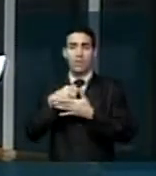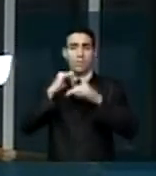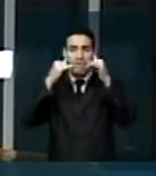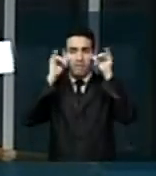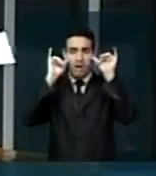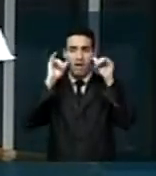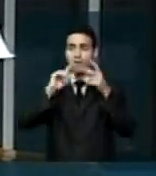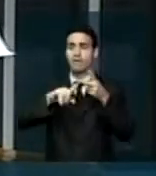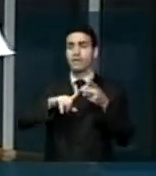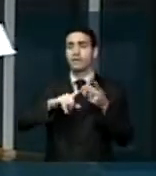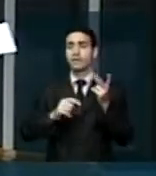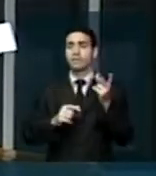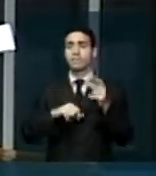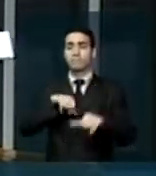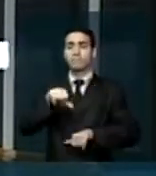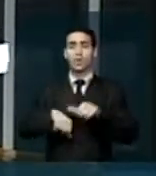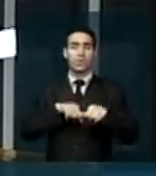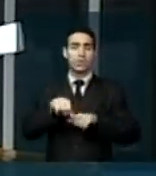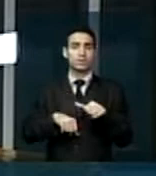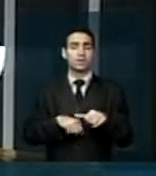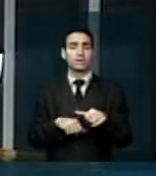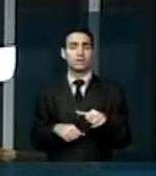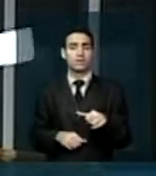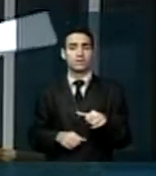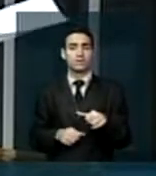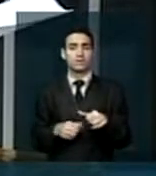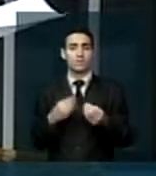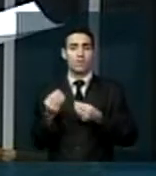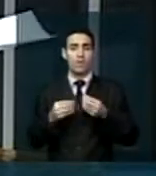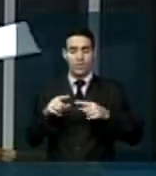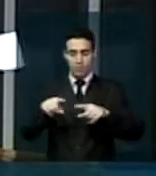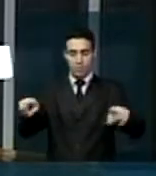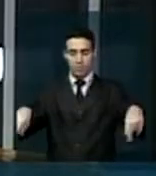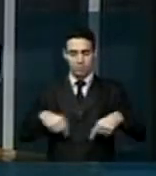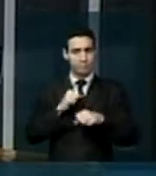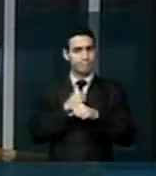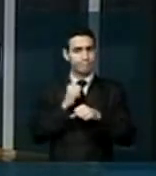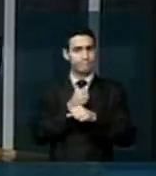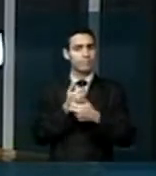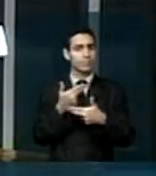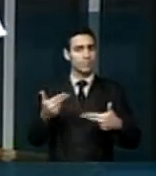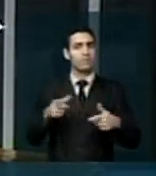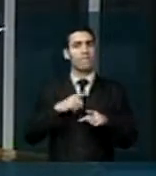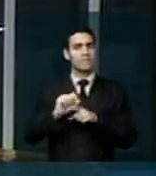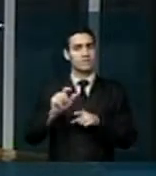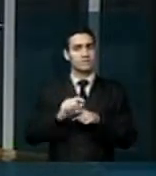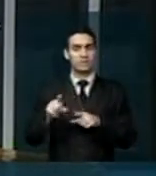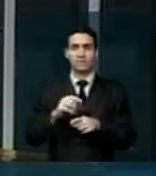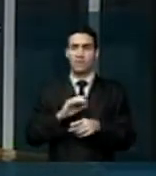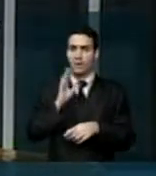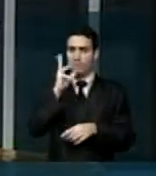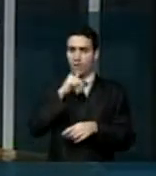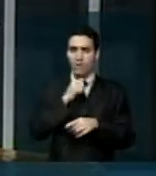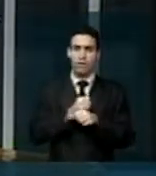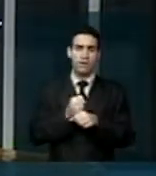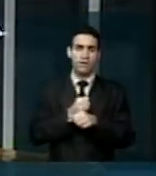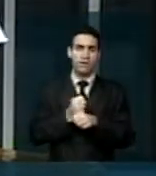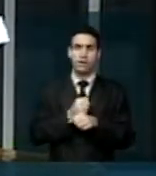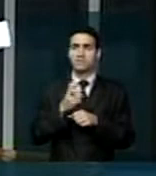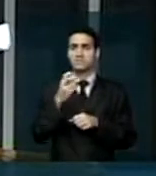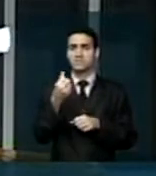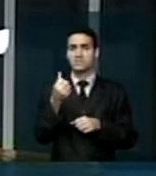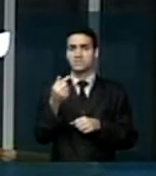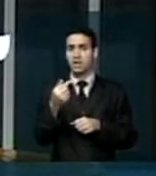melhores, ele modifica a instalação física. E ele demora anos, 5, 6,